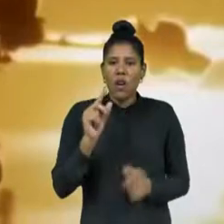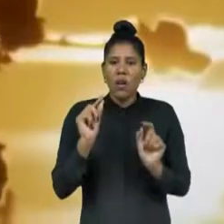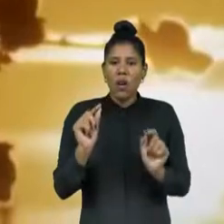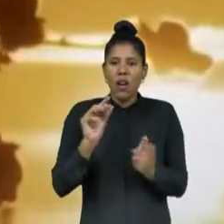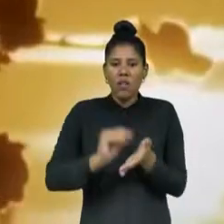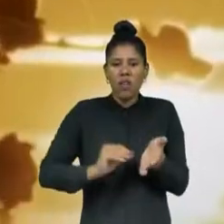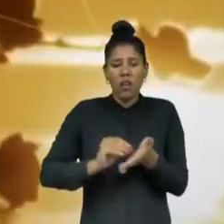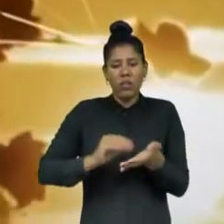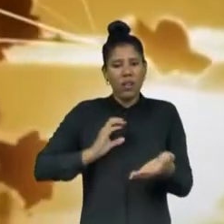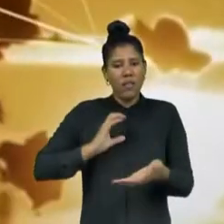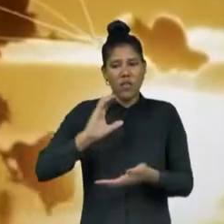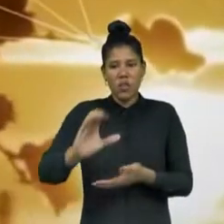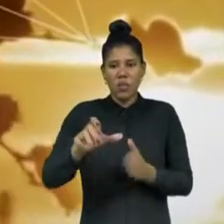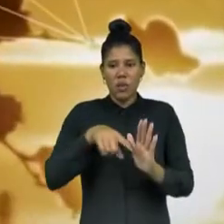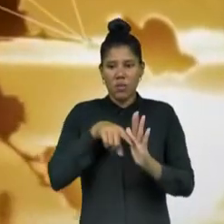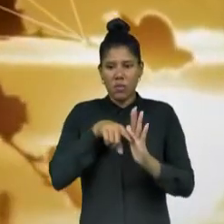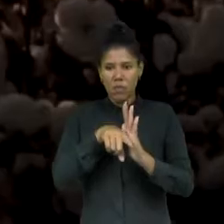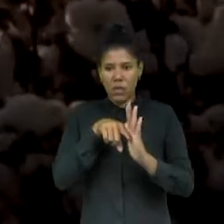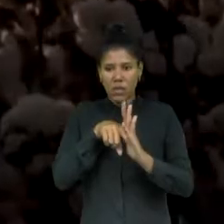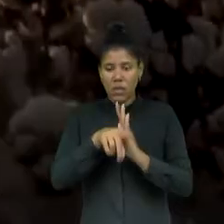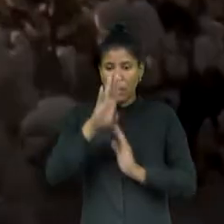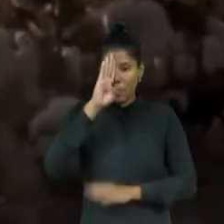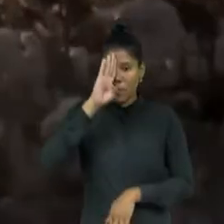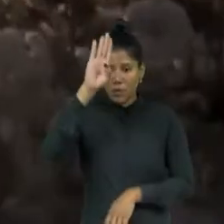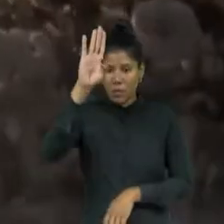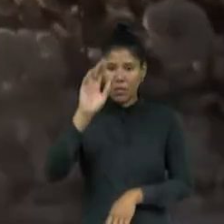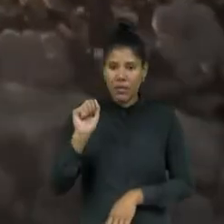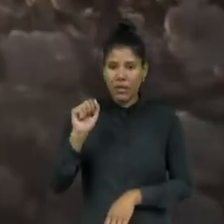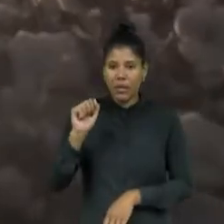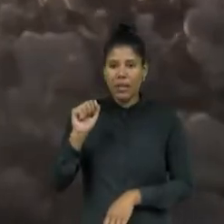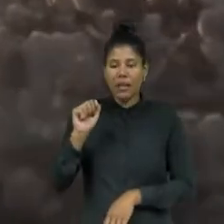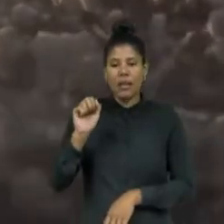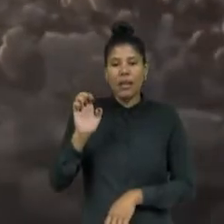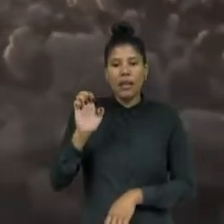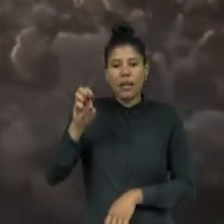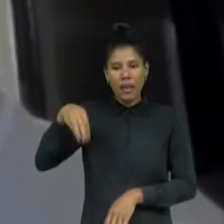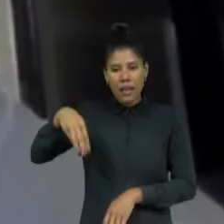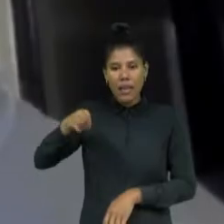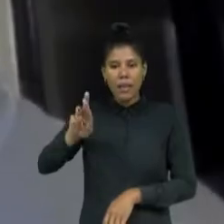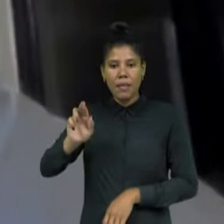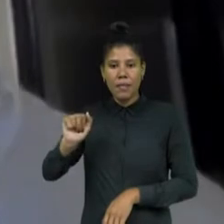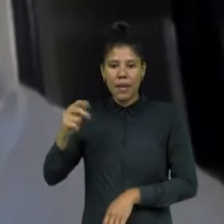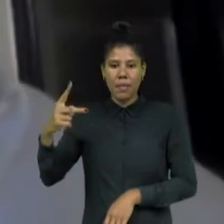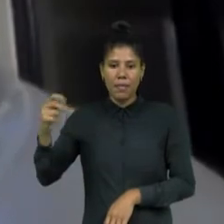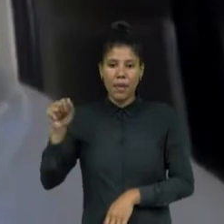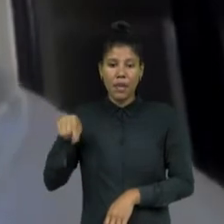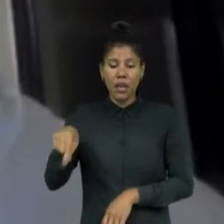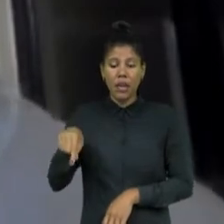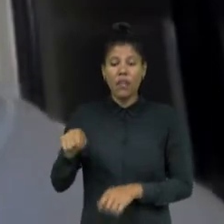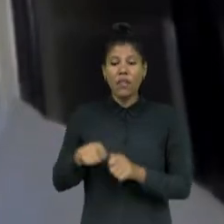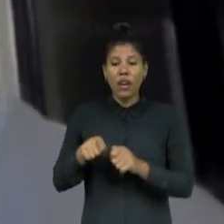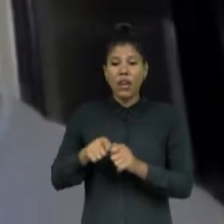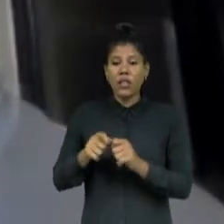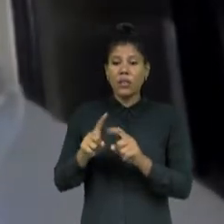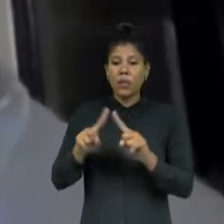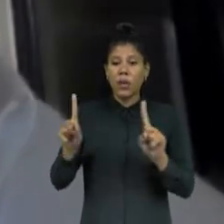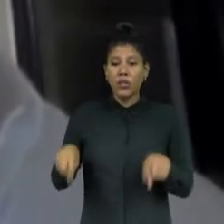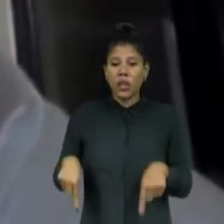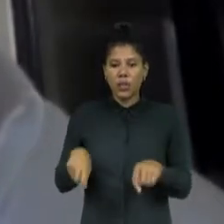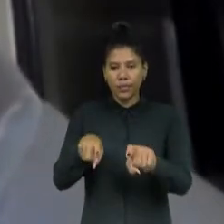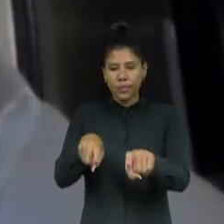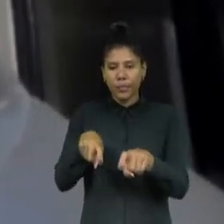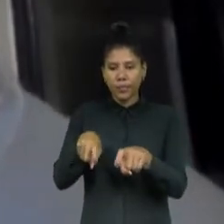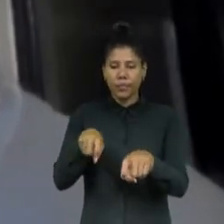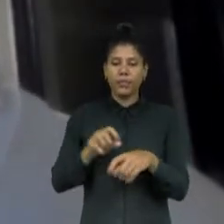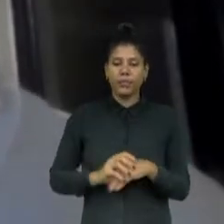investimento para pesquisa, sobretudo da Embrapa, que desenvolve projetos para a agricultura. Isso é a comprovação de que nós